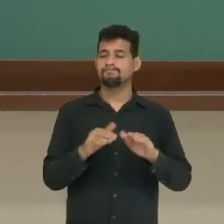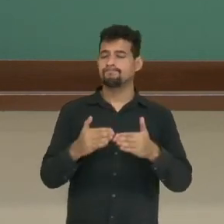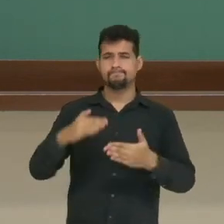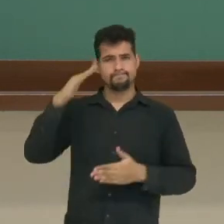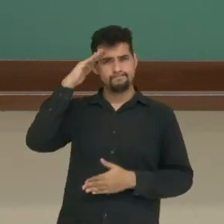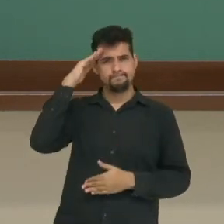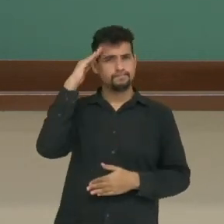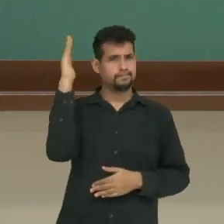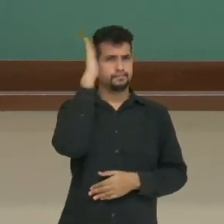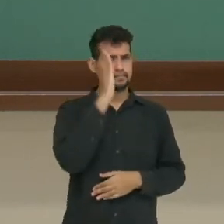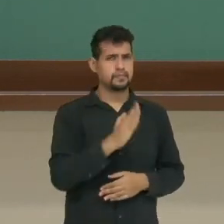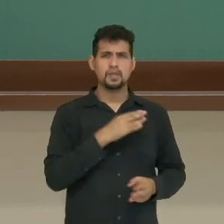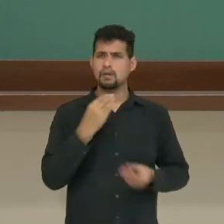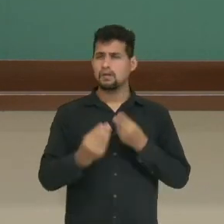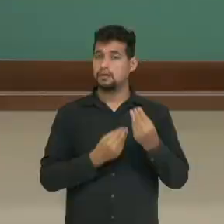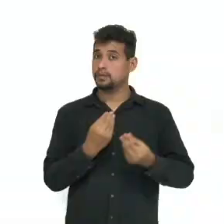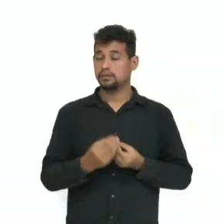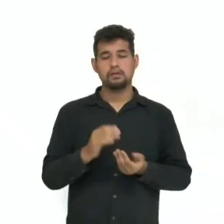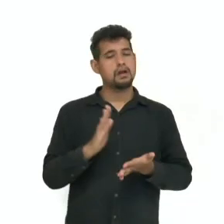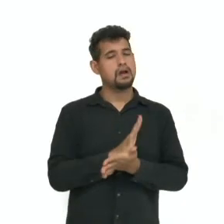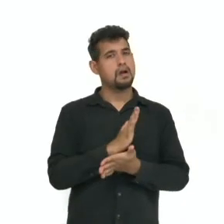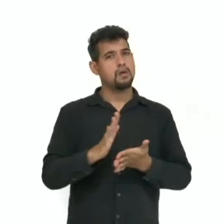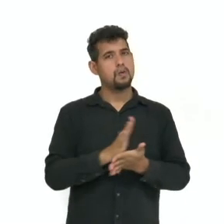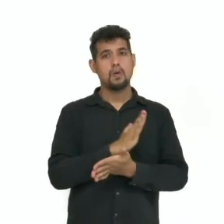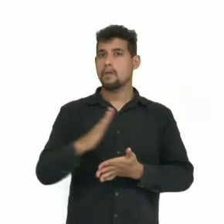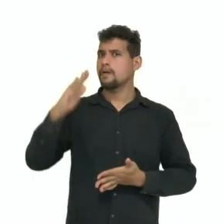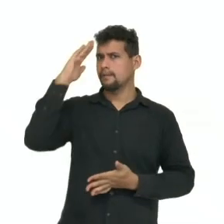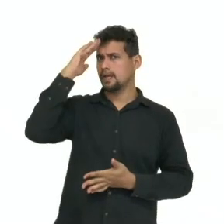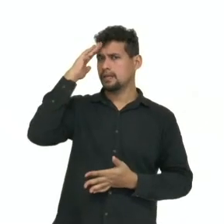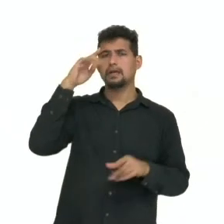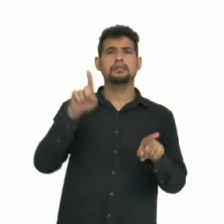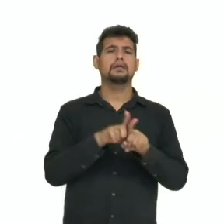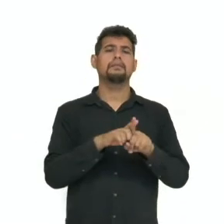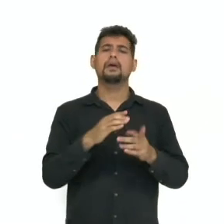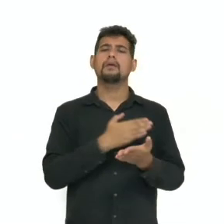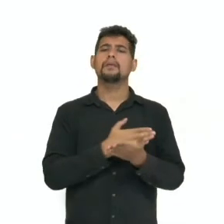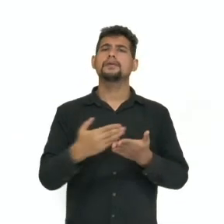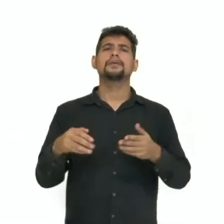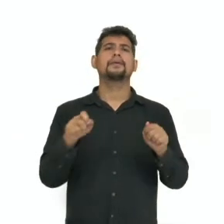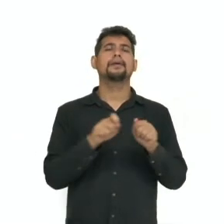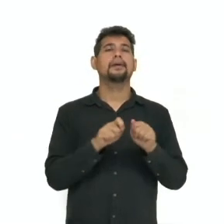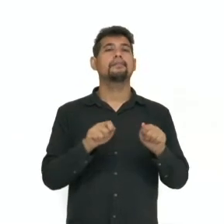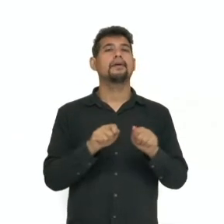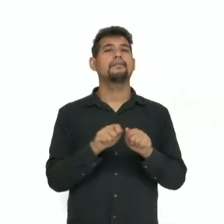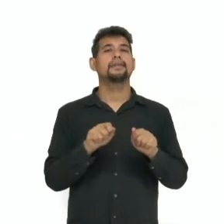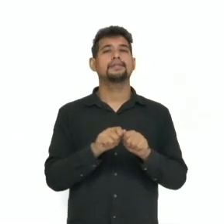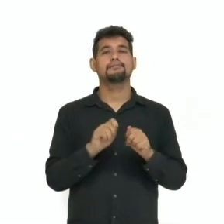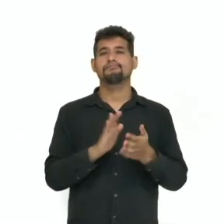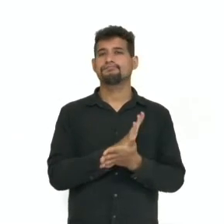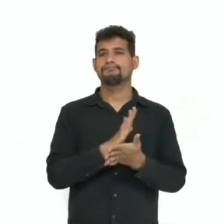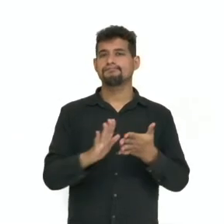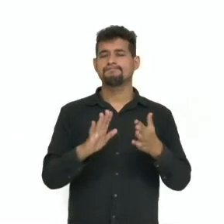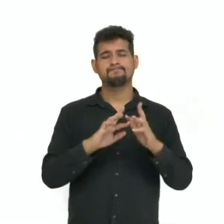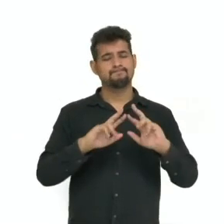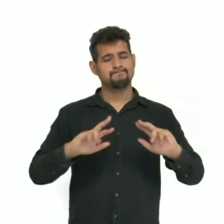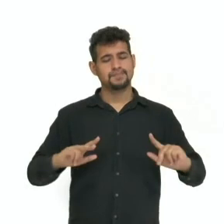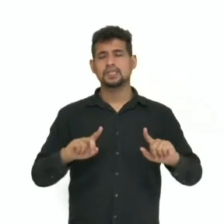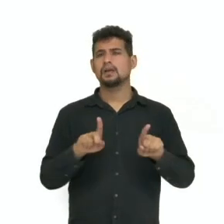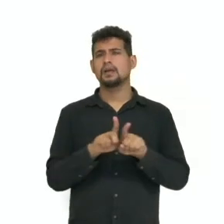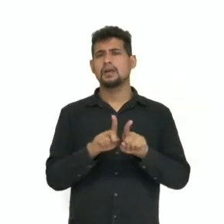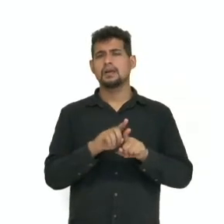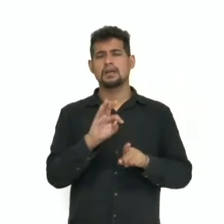militar no Brasil. Alguns desses militares da linha dura partiram, por exemplo, para a execução de atos de terrorismo,